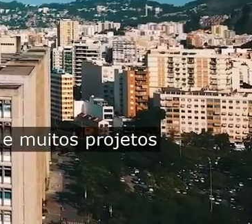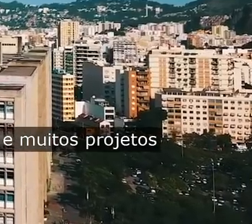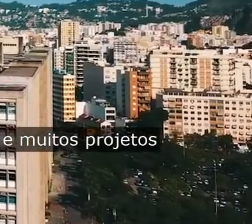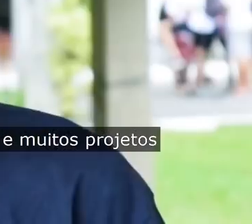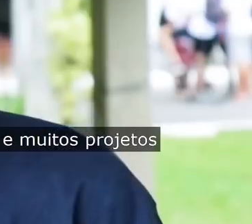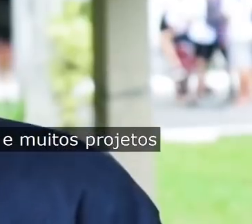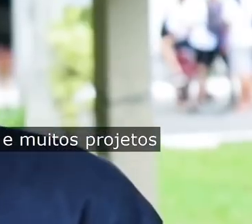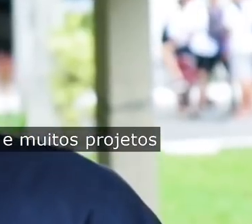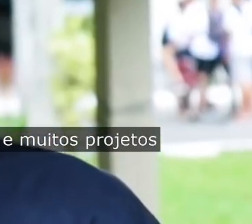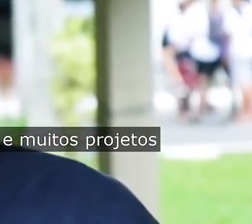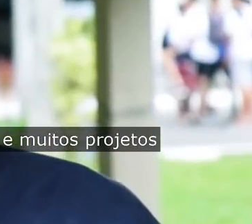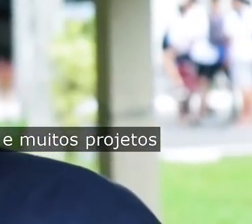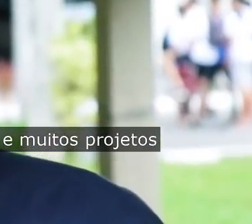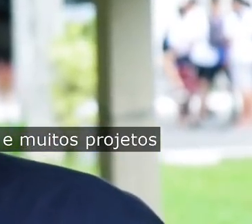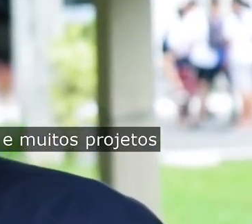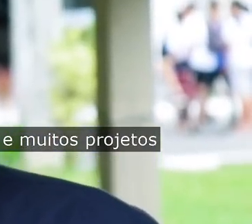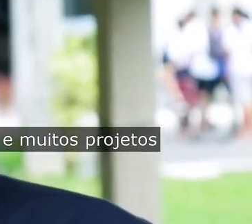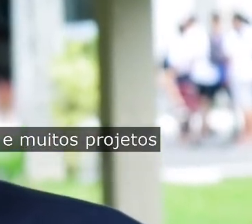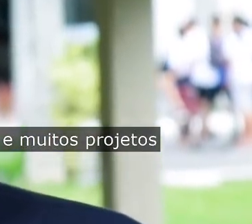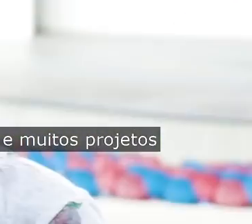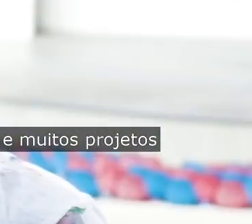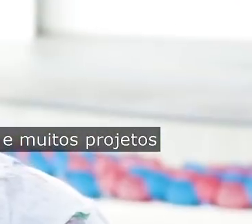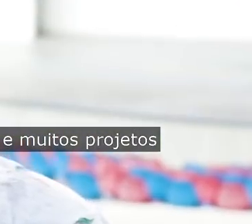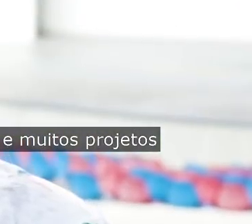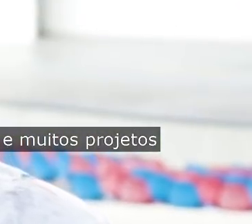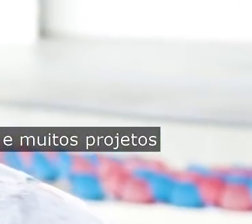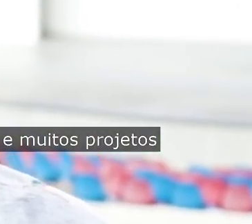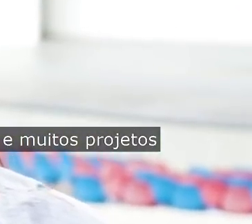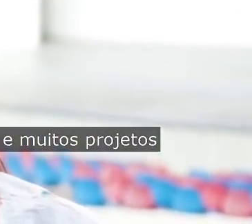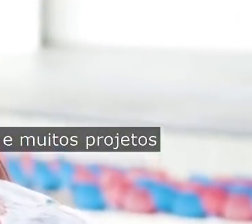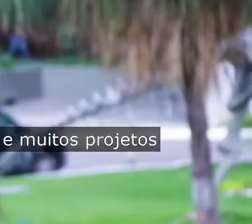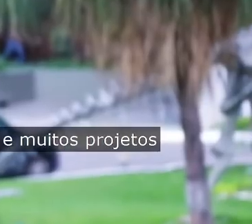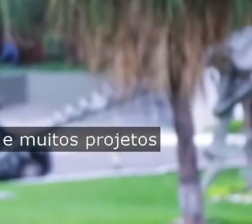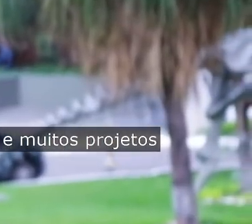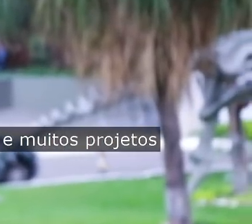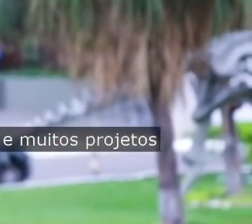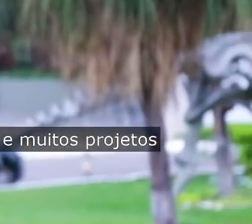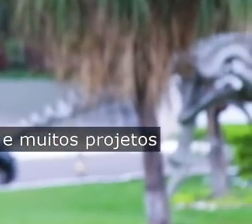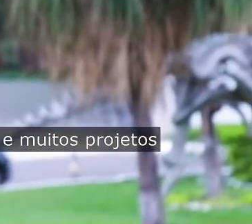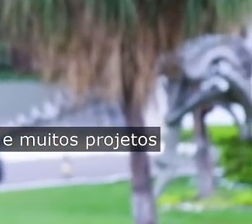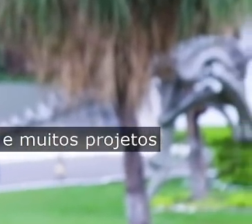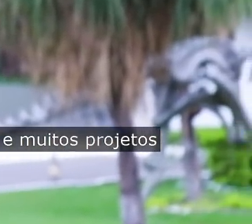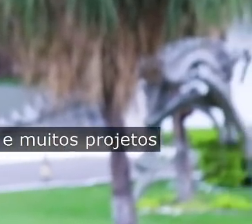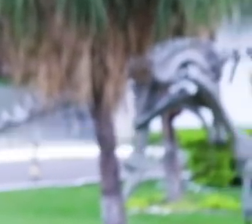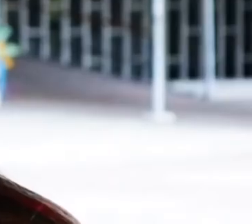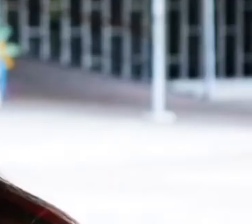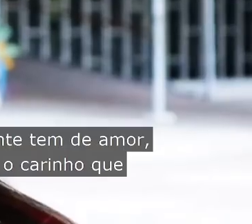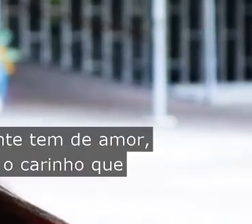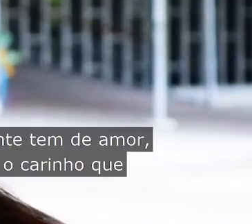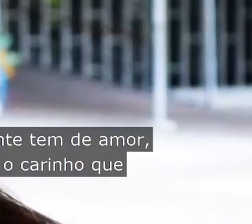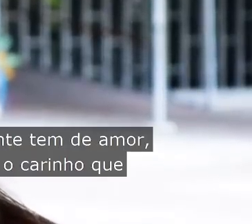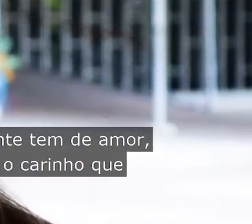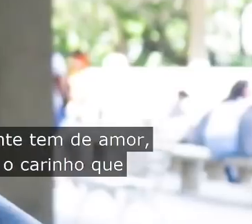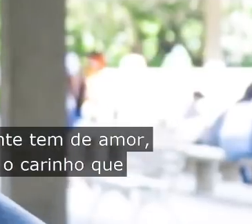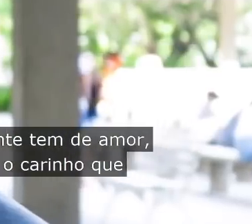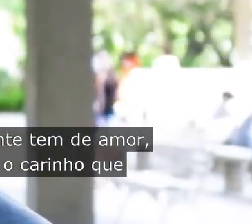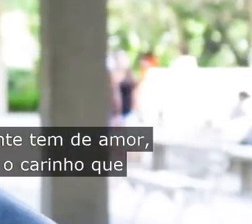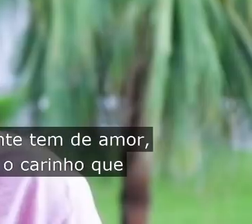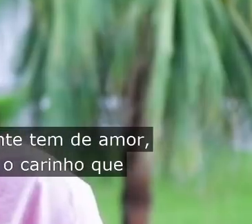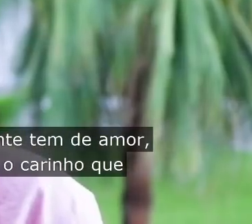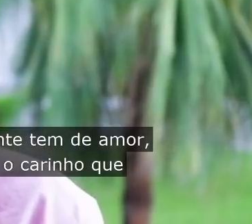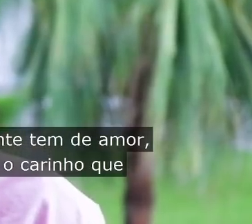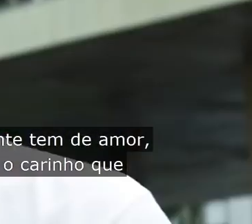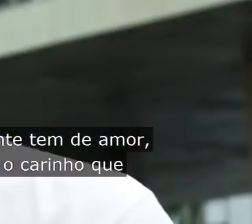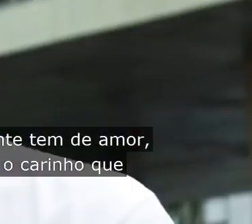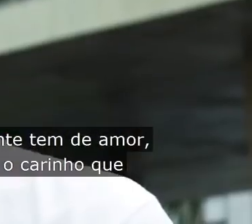UERJ abrigam sonhos, recomeços e muitos projetos de vida. Só quem é da UERJ